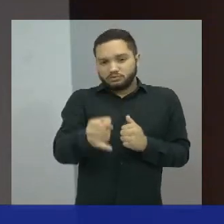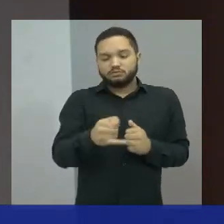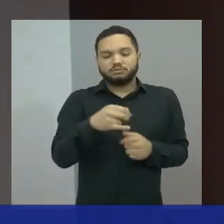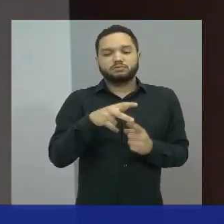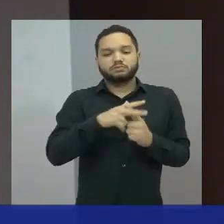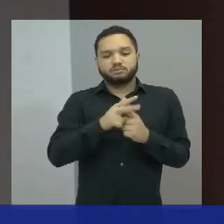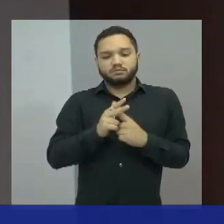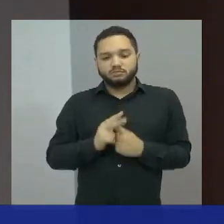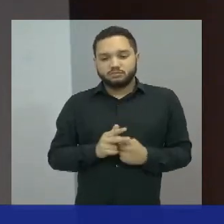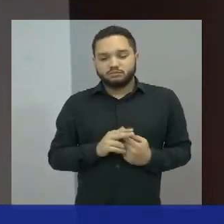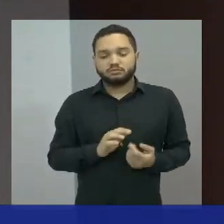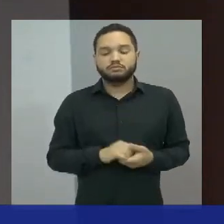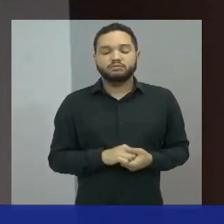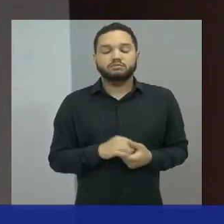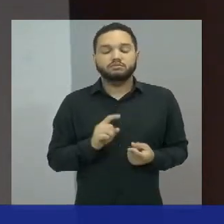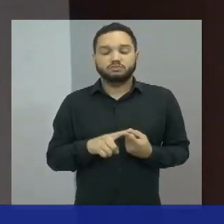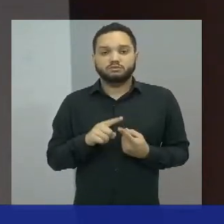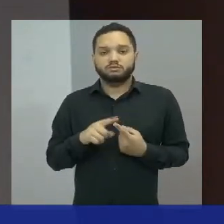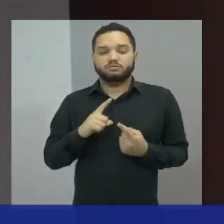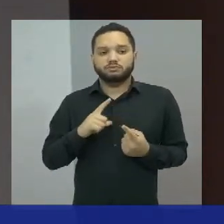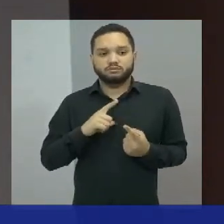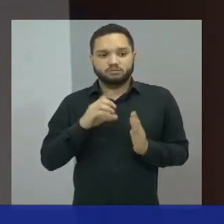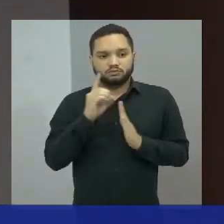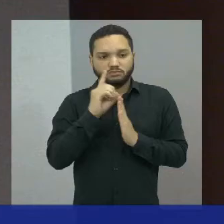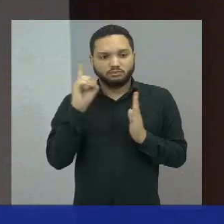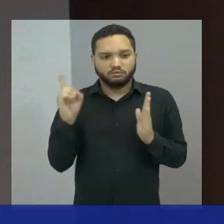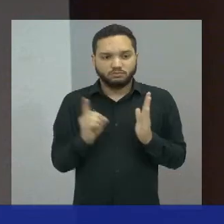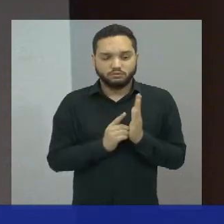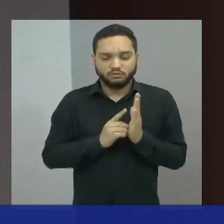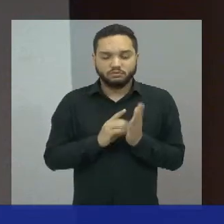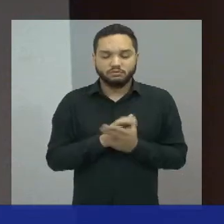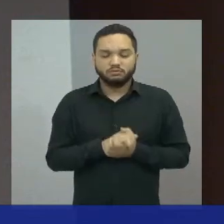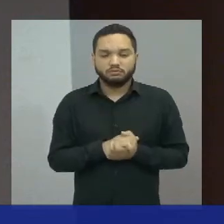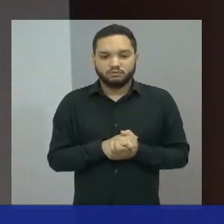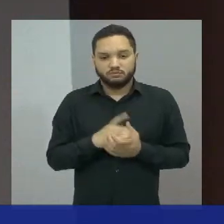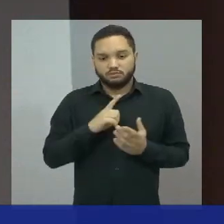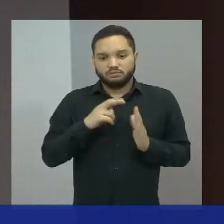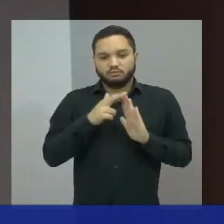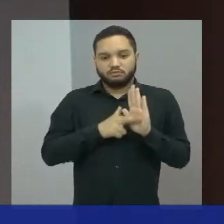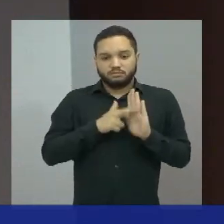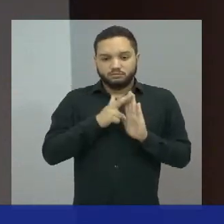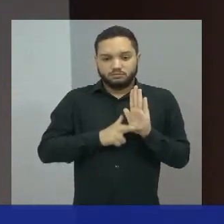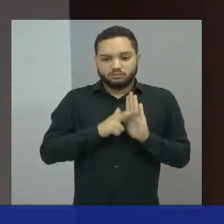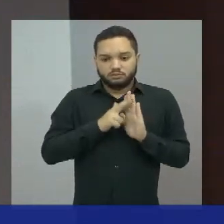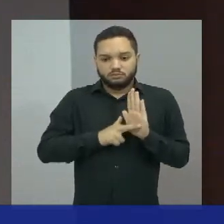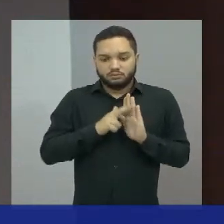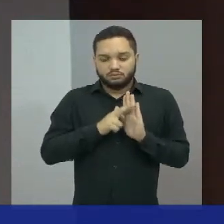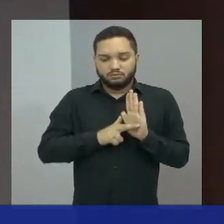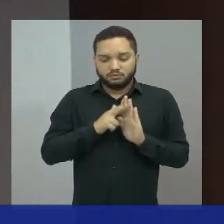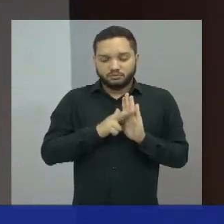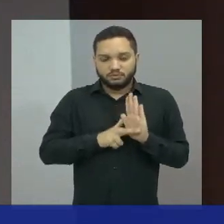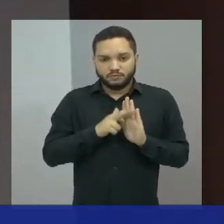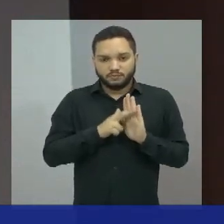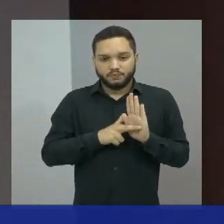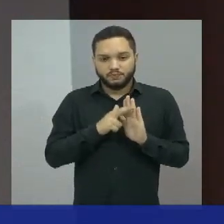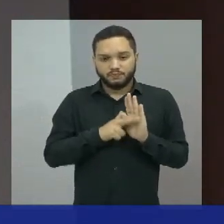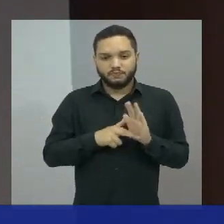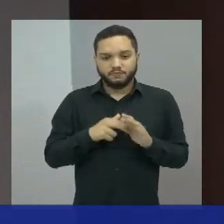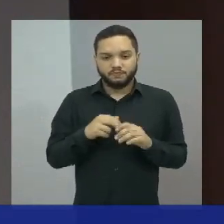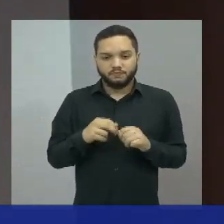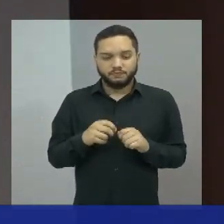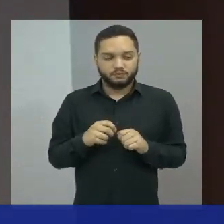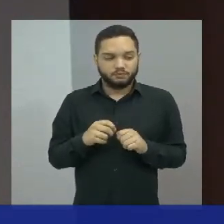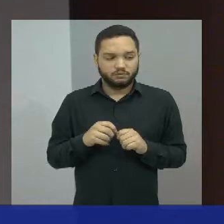regularização, e nós temos um decreto que regulamenta a produtividade